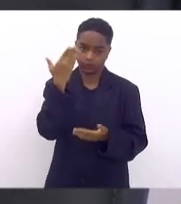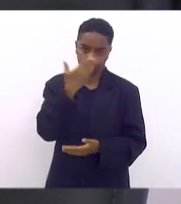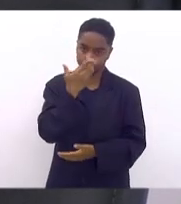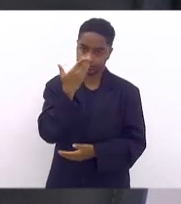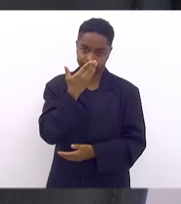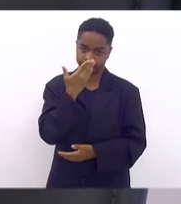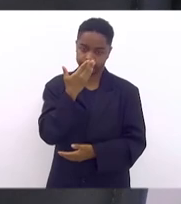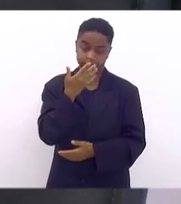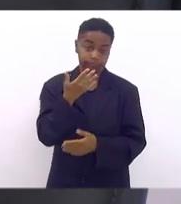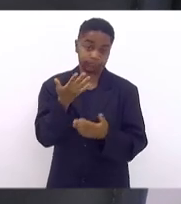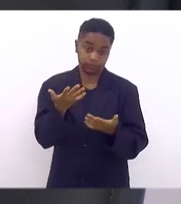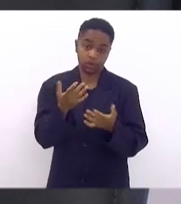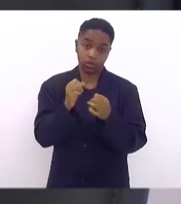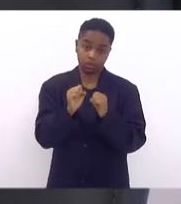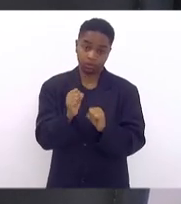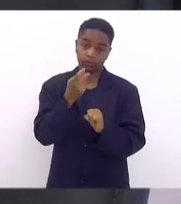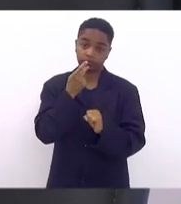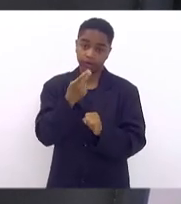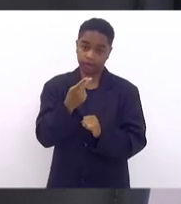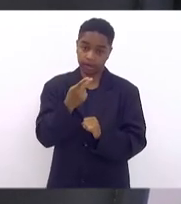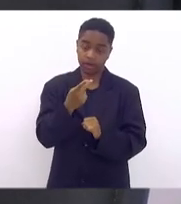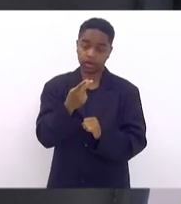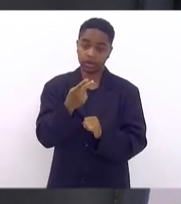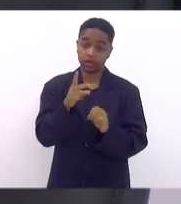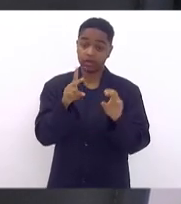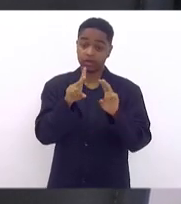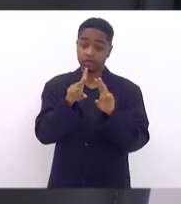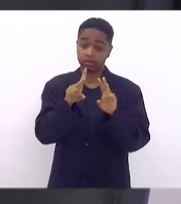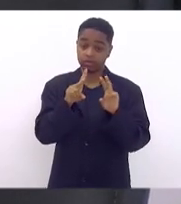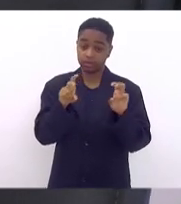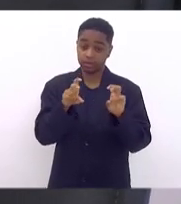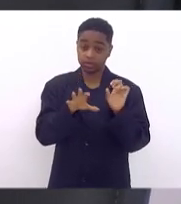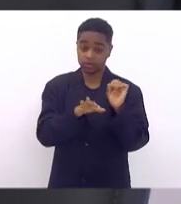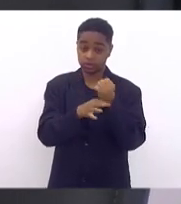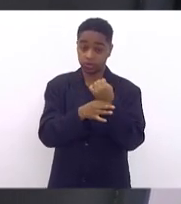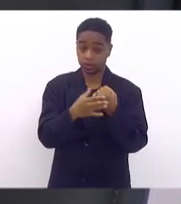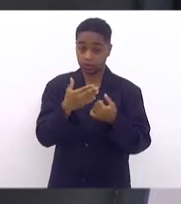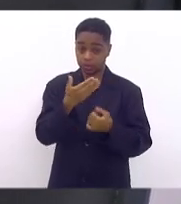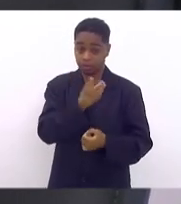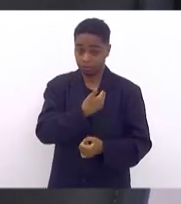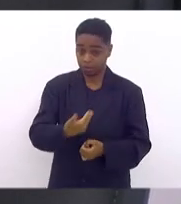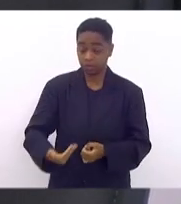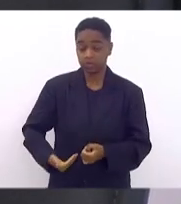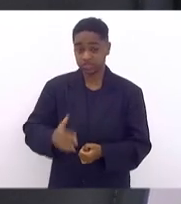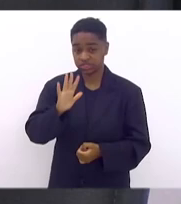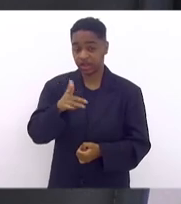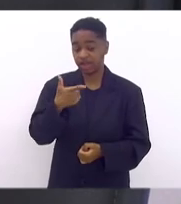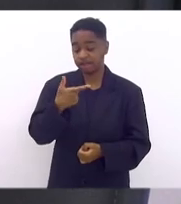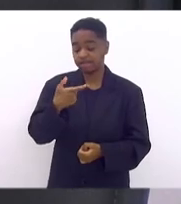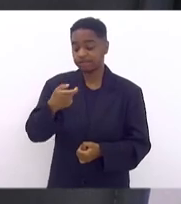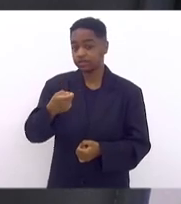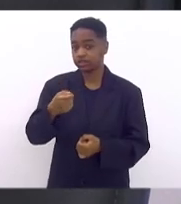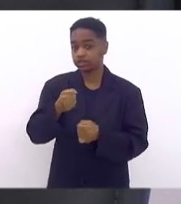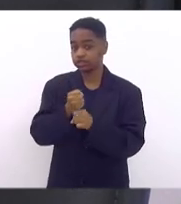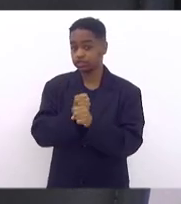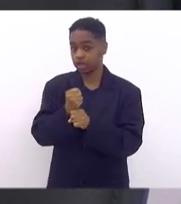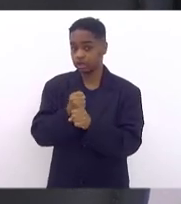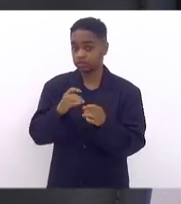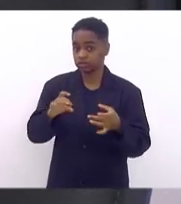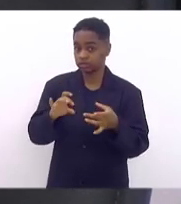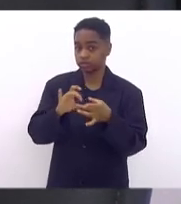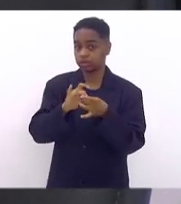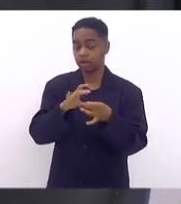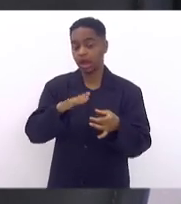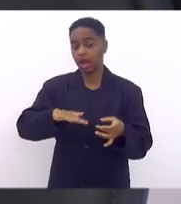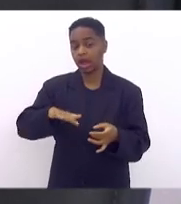gente pode dizer que há 20 anos o tema da segurança pública vem fazendo parte da agenda política do nosso país,